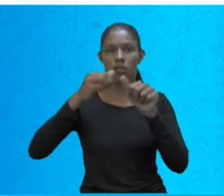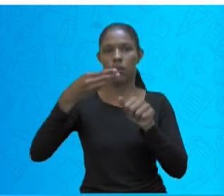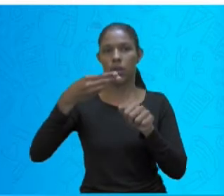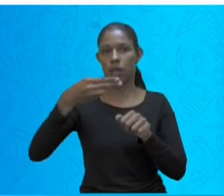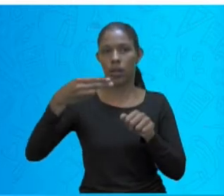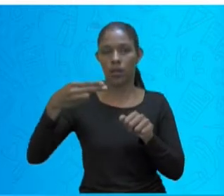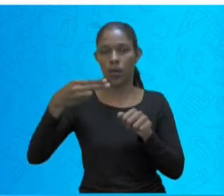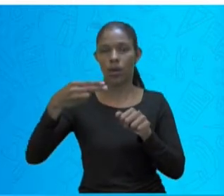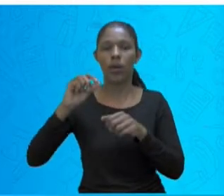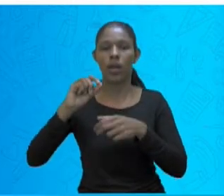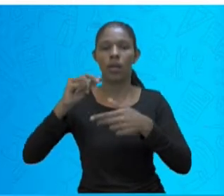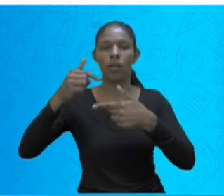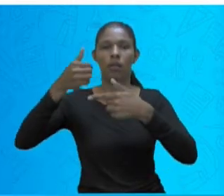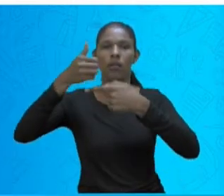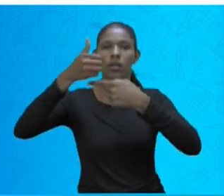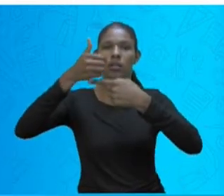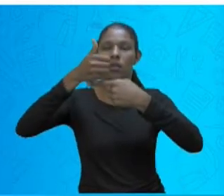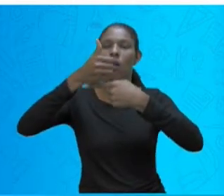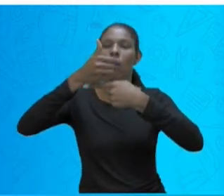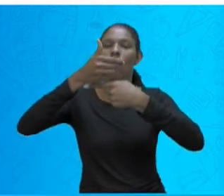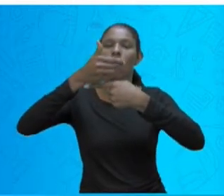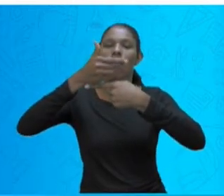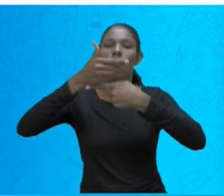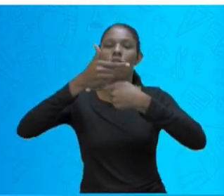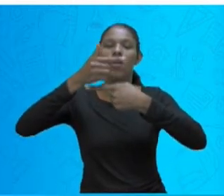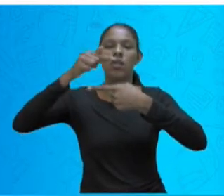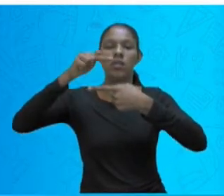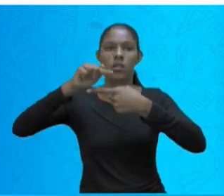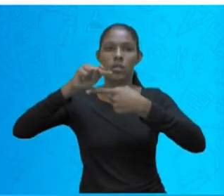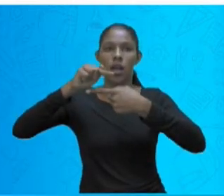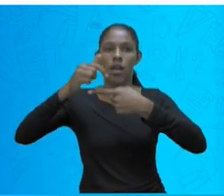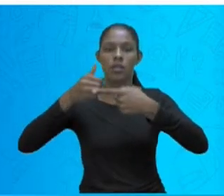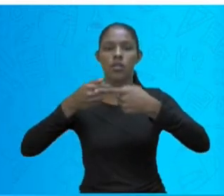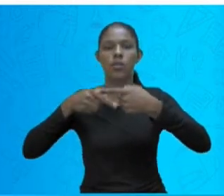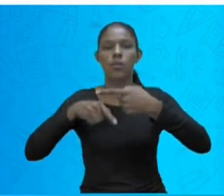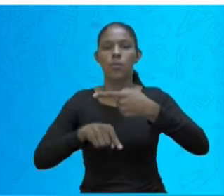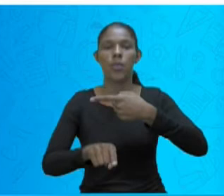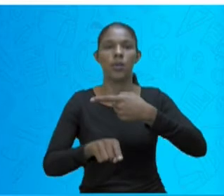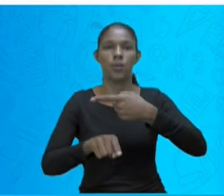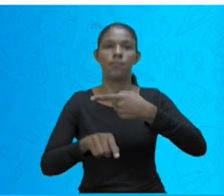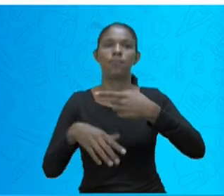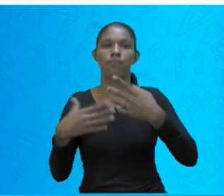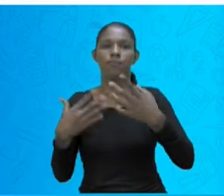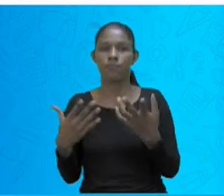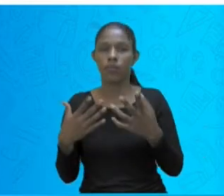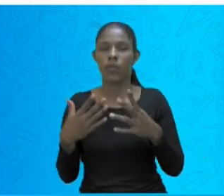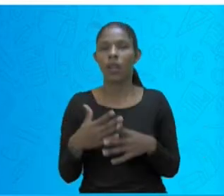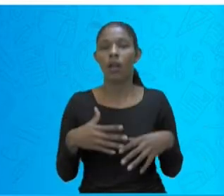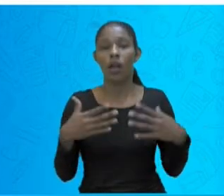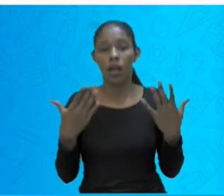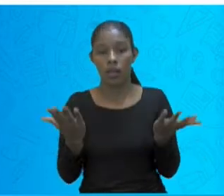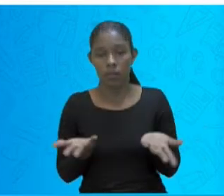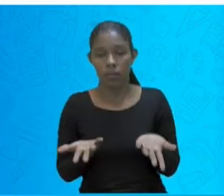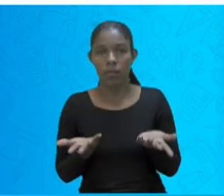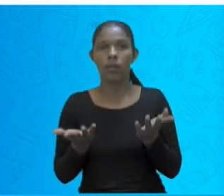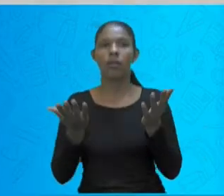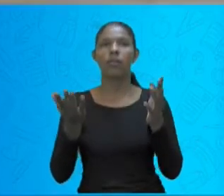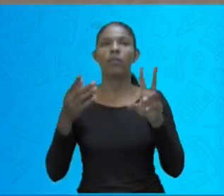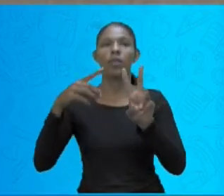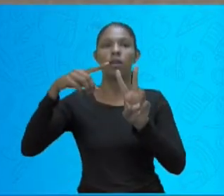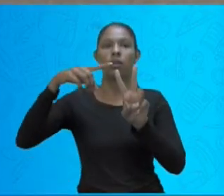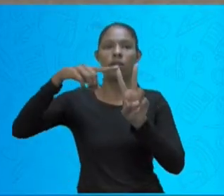0,027 em fração, ficando 27 milésimos. Aí eu tenho aqui, ó, raiz cúbica de